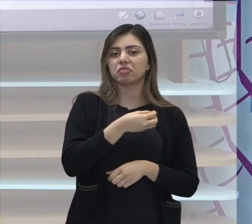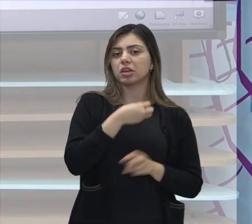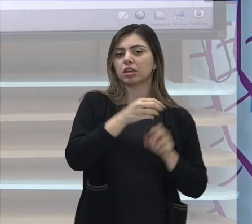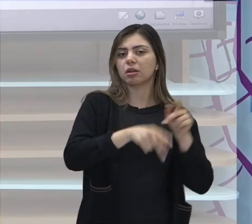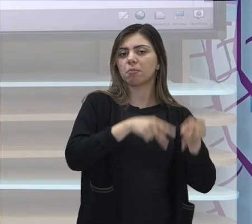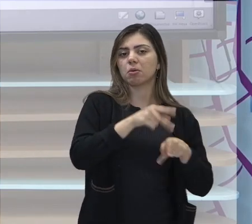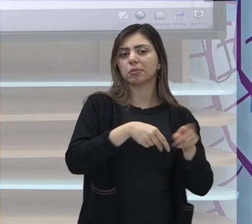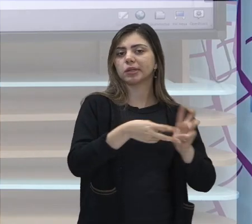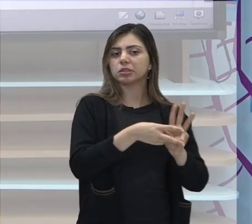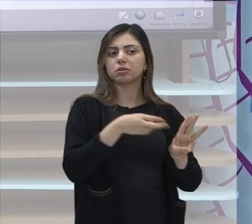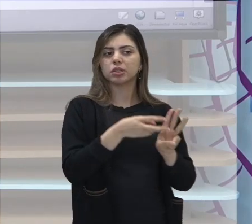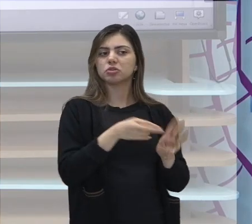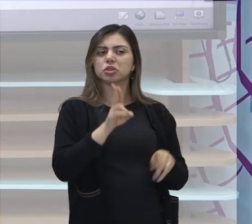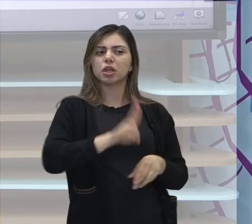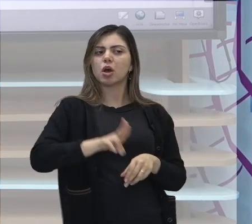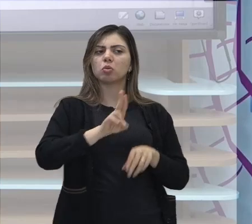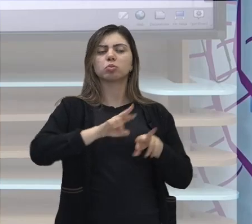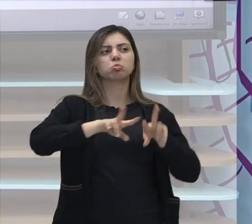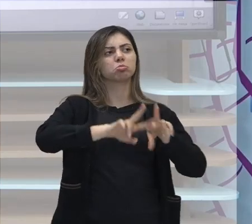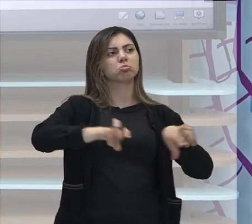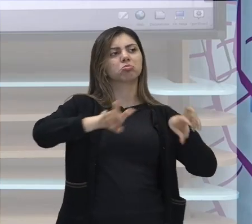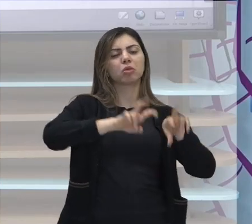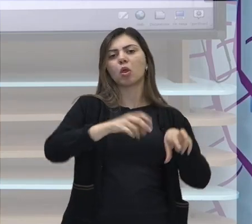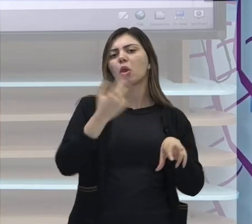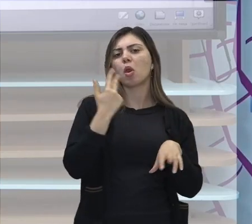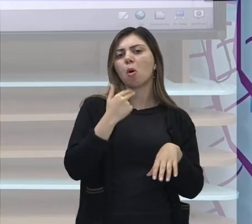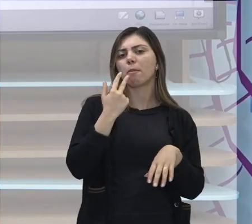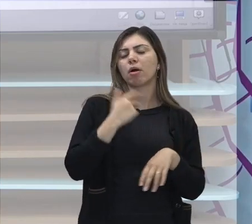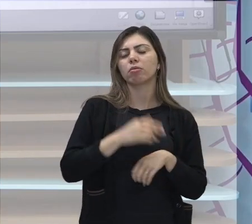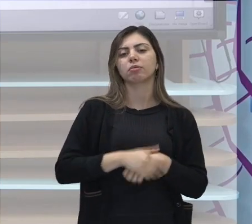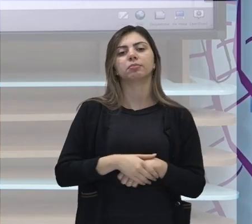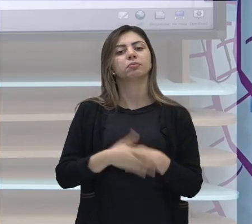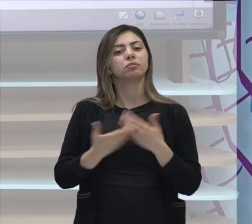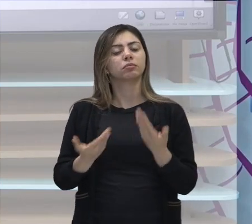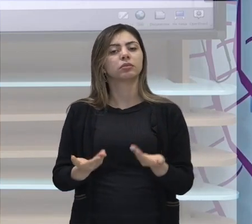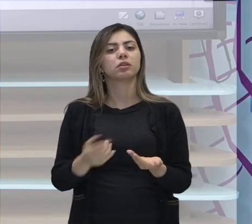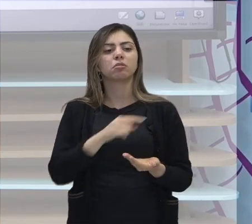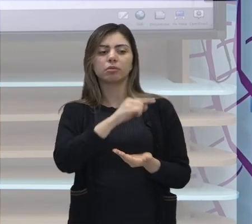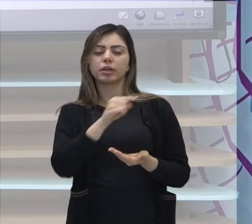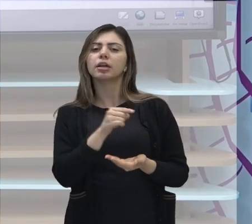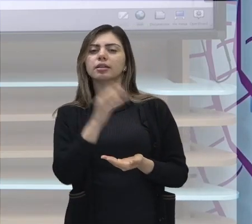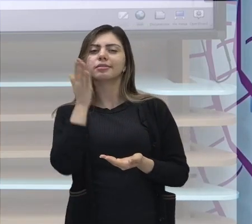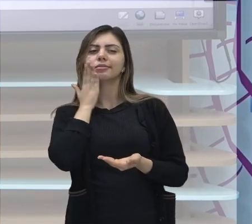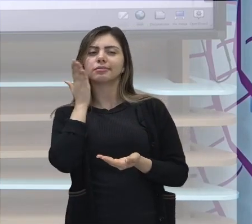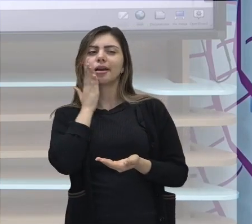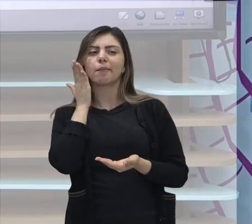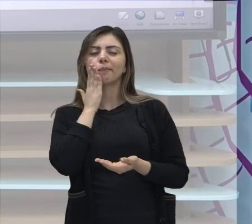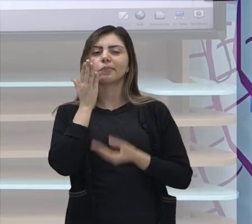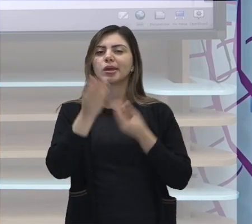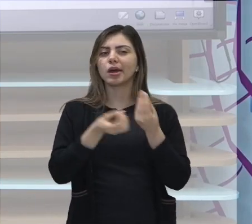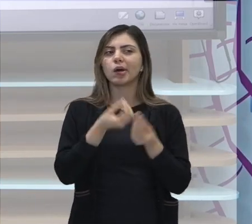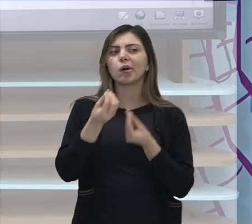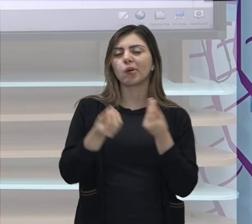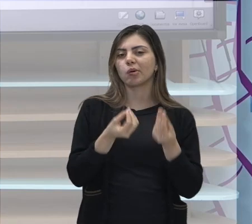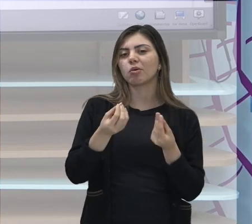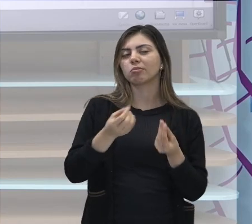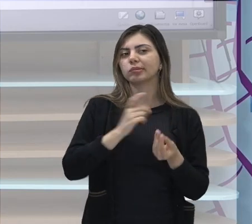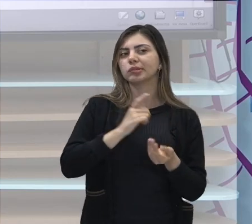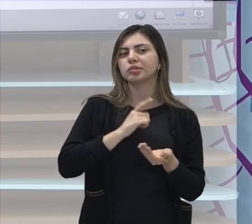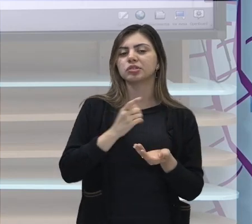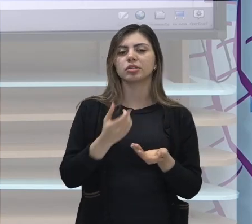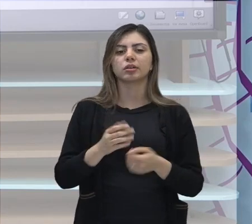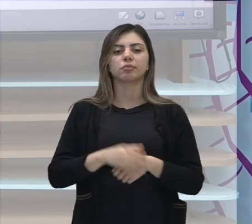eram os povos indígenas, né, os povos originários, na qual conviviam de um modo, vamos dizer